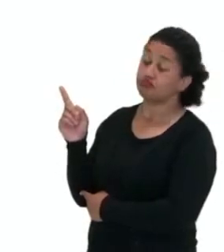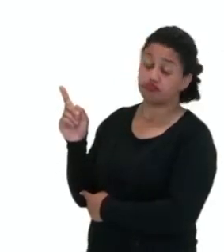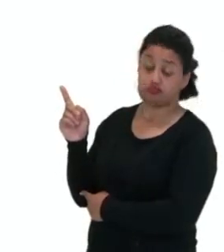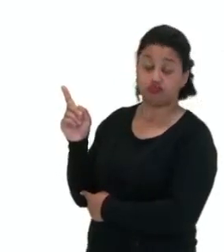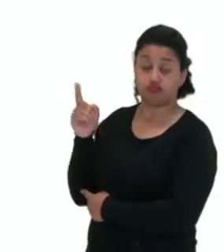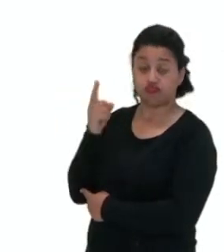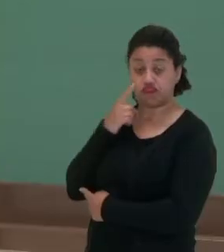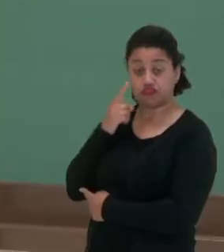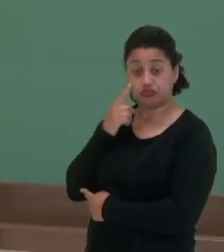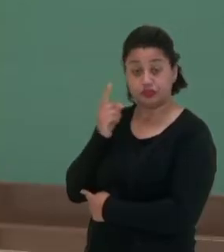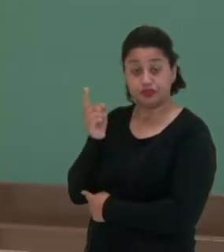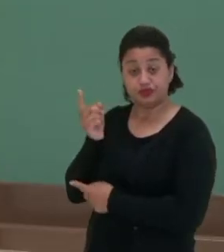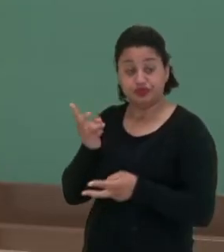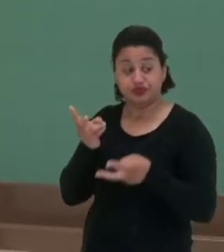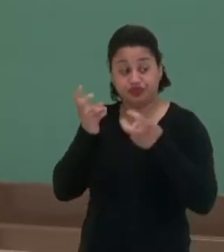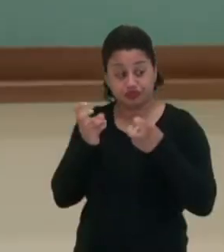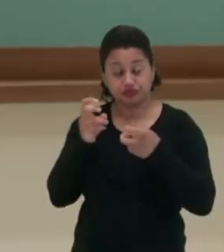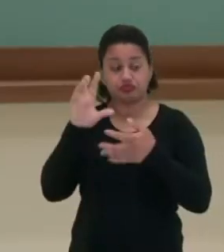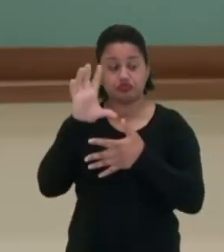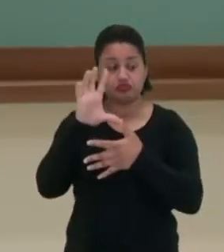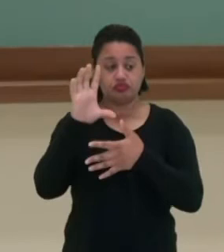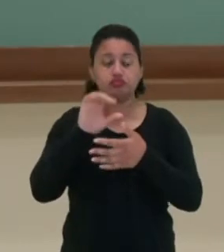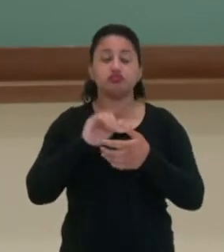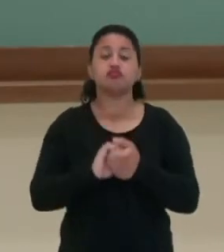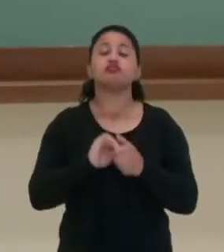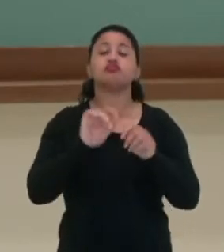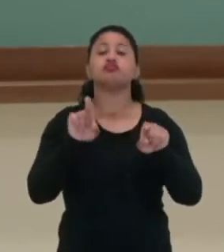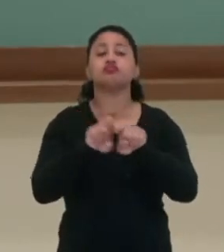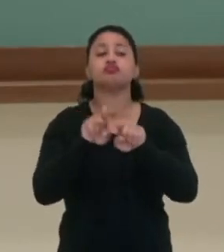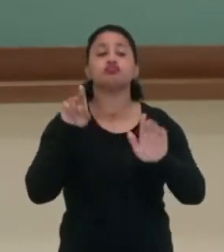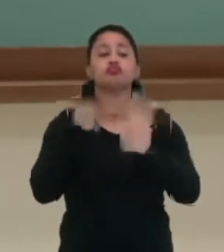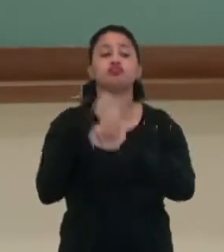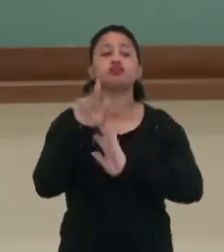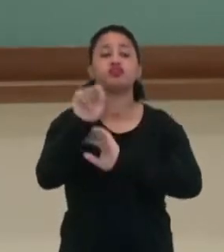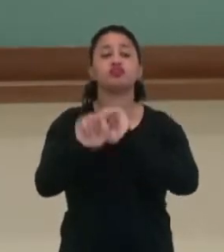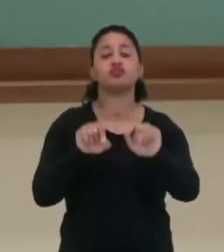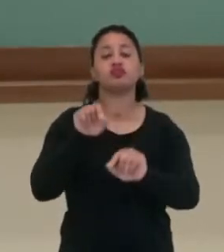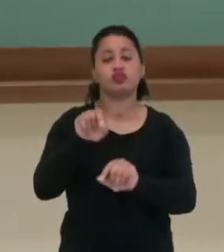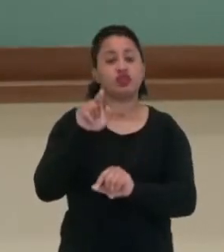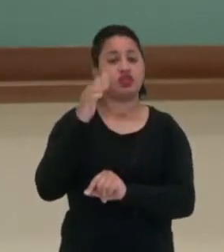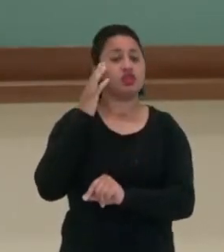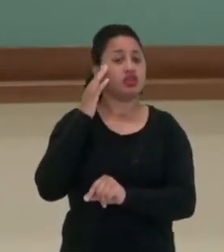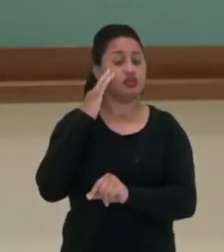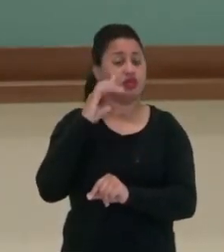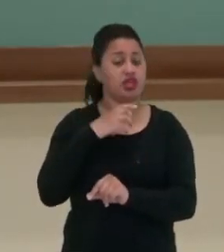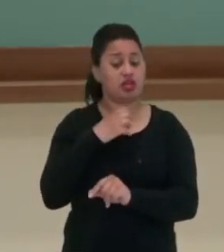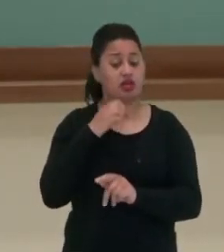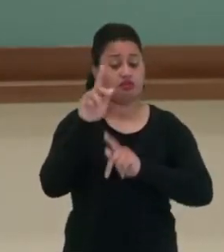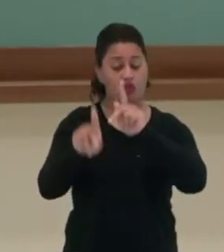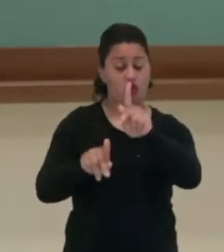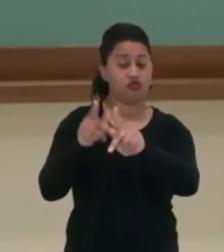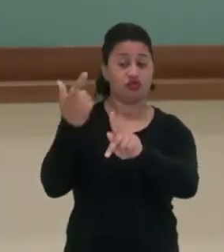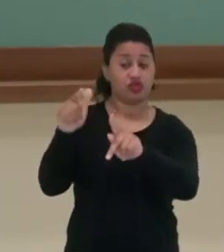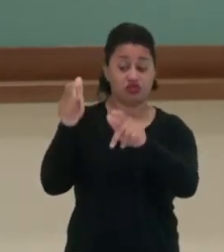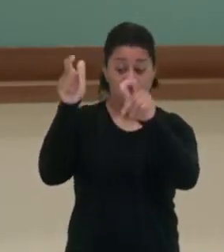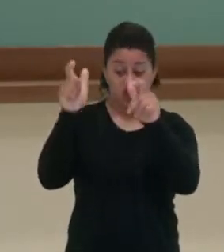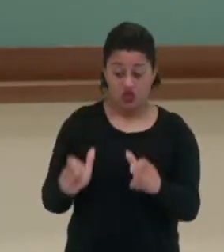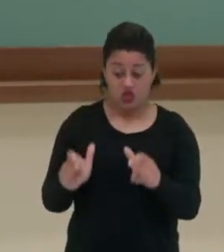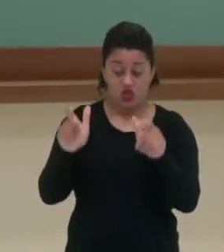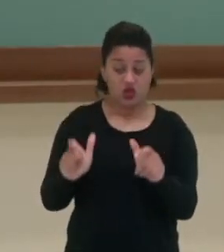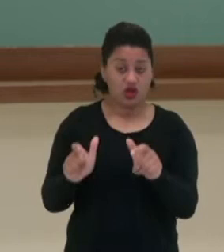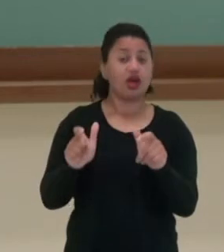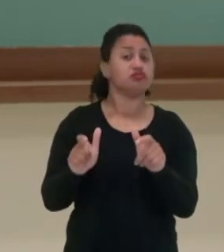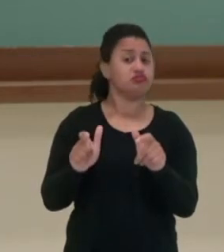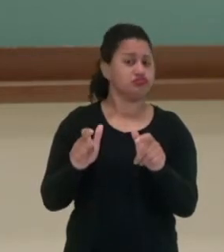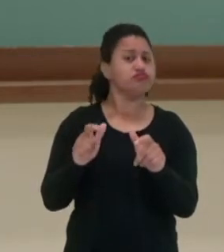você também é ainda a pergunta de que você sabia que existem povos que não dispõem de território, nações que não